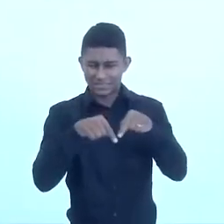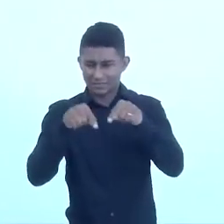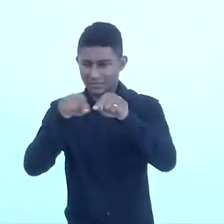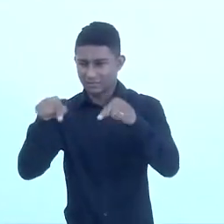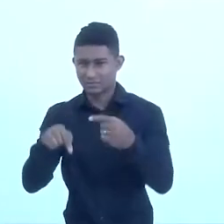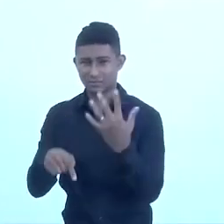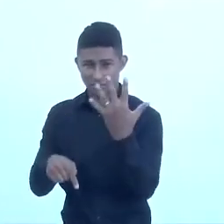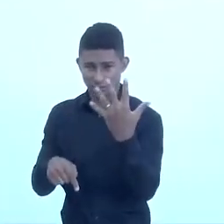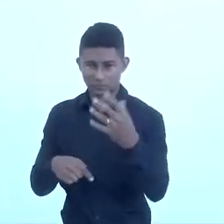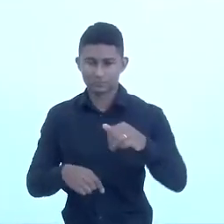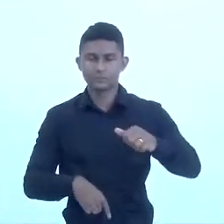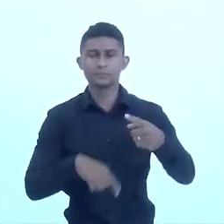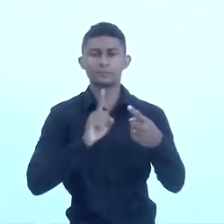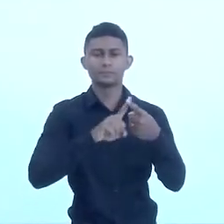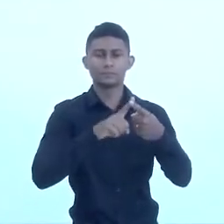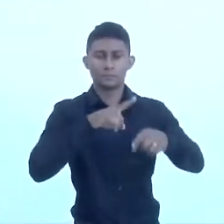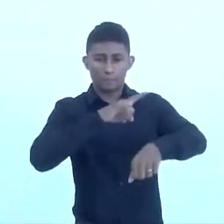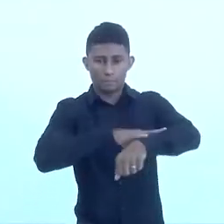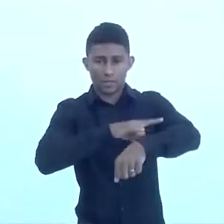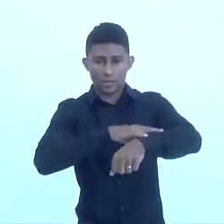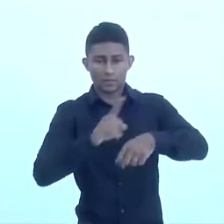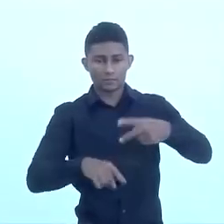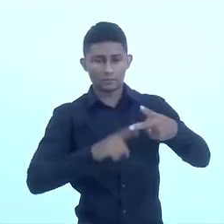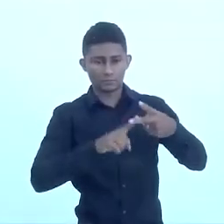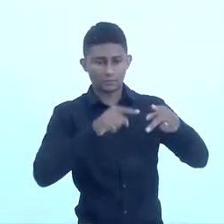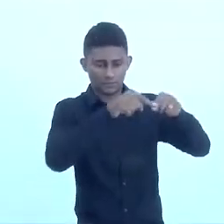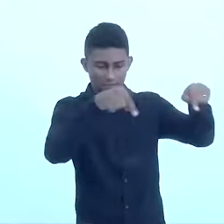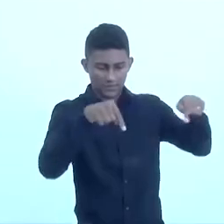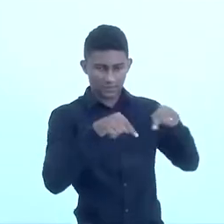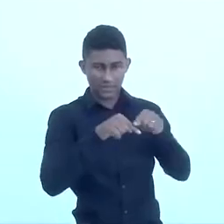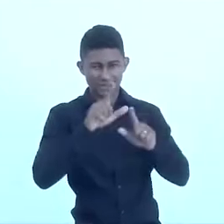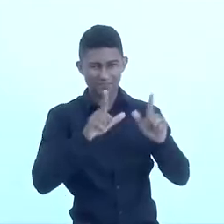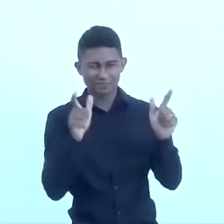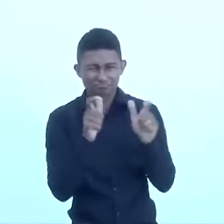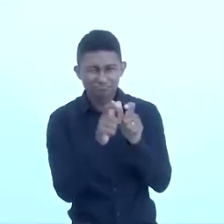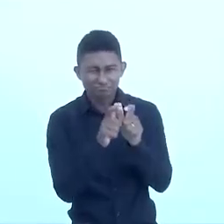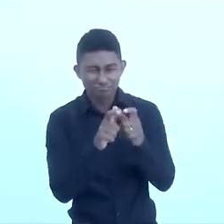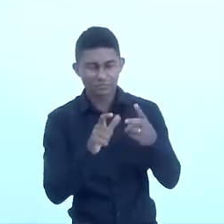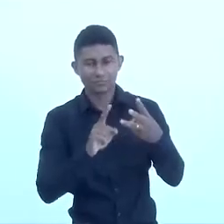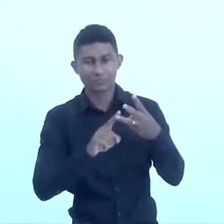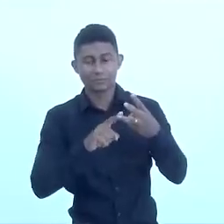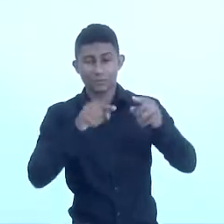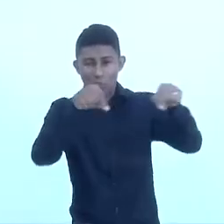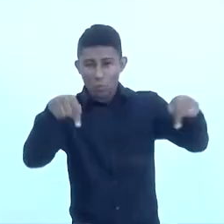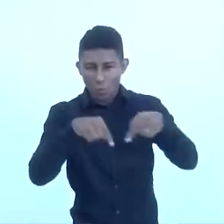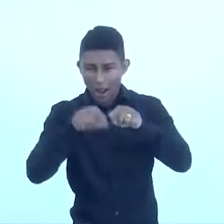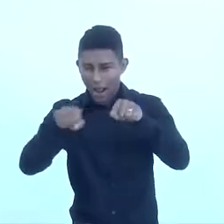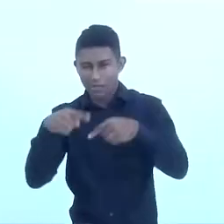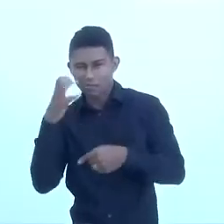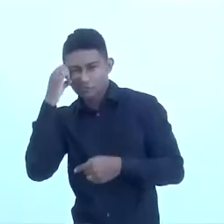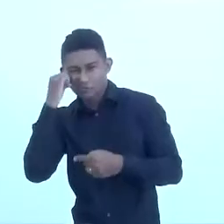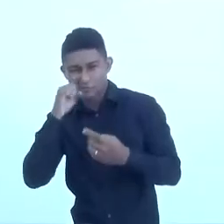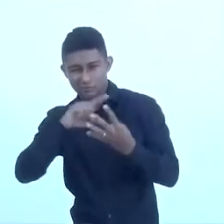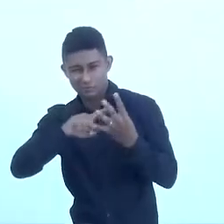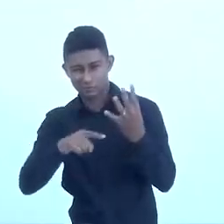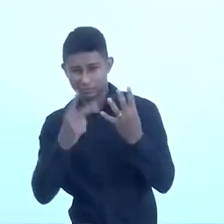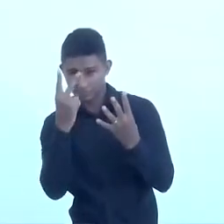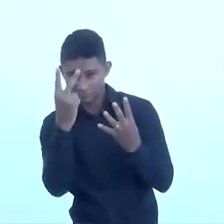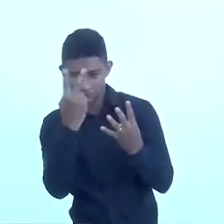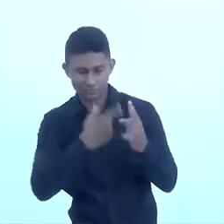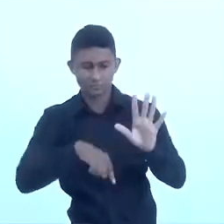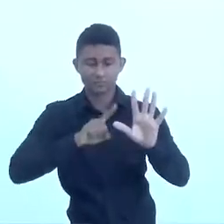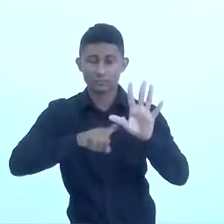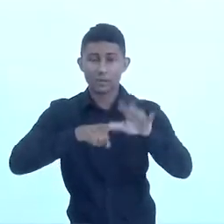cinco cômodos, quer dizer, tinha um banheiro, uma salinha, dois quartos e uma privada. E era uma